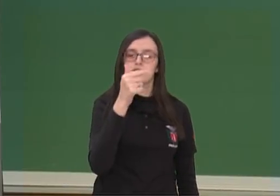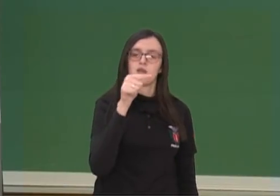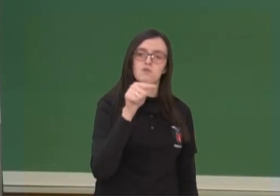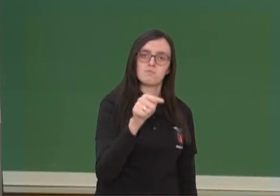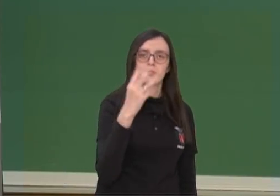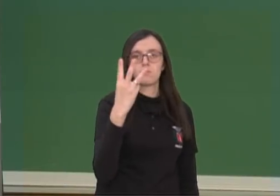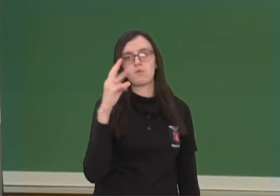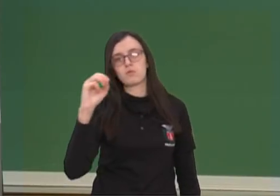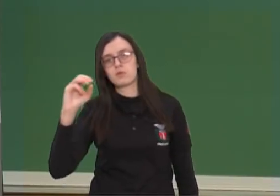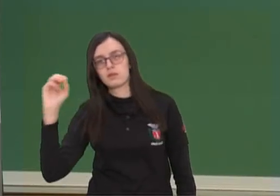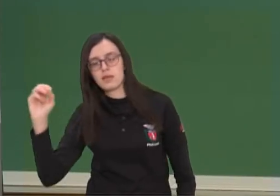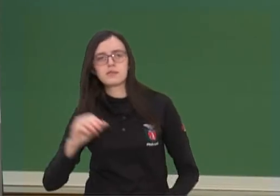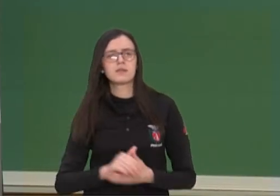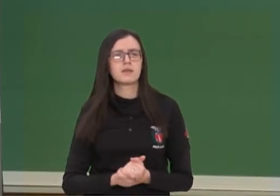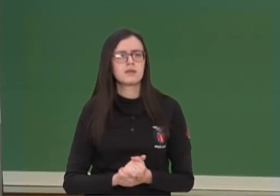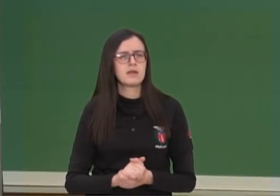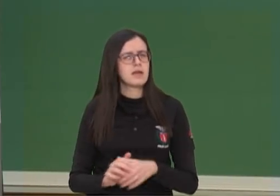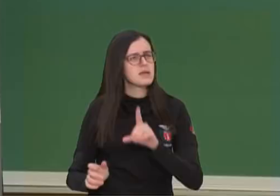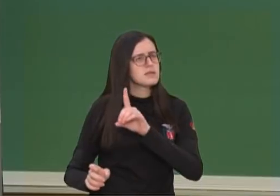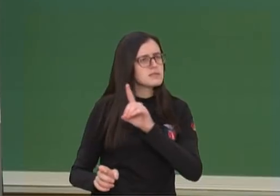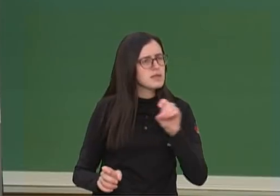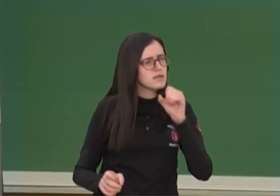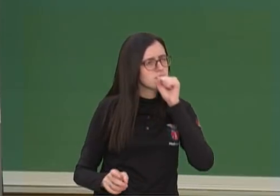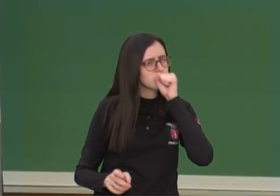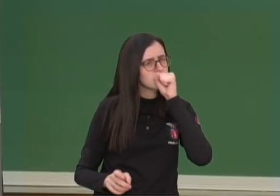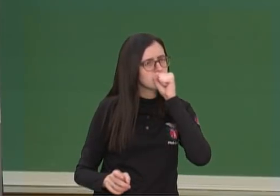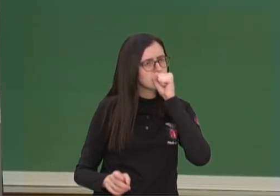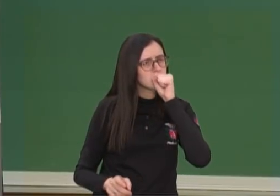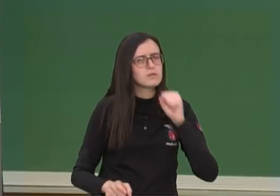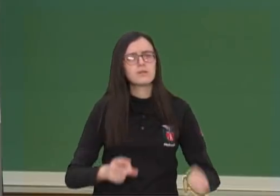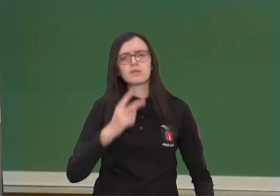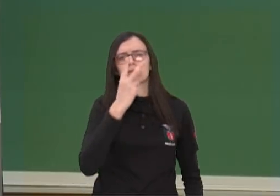27.300. Mas aqui eu não tenho 100, então